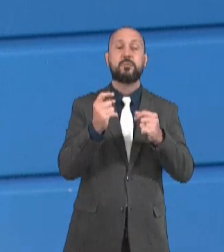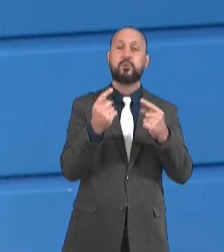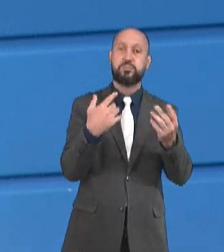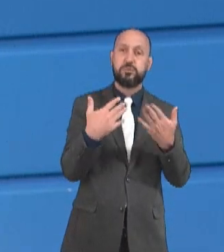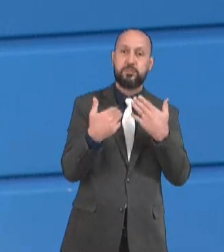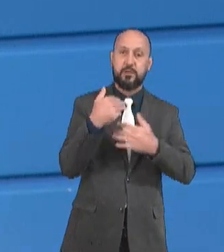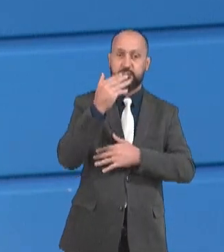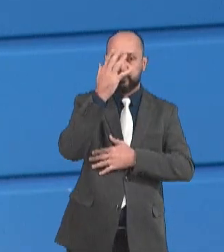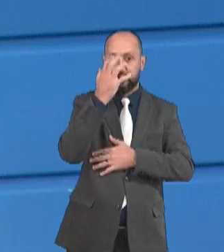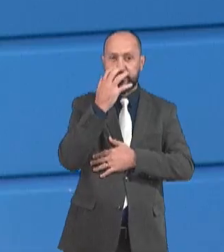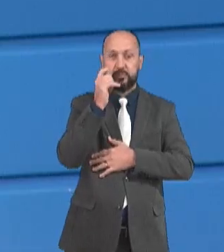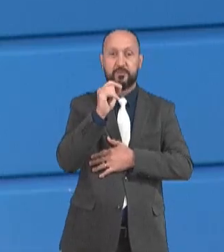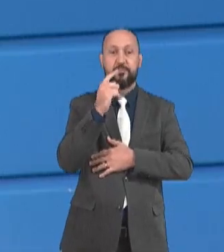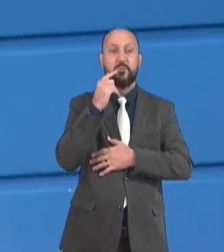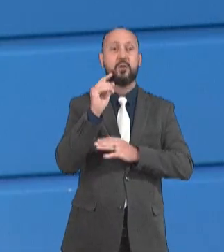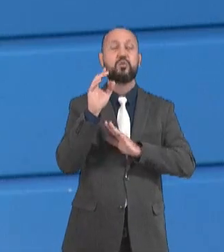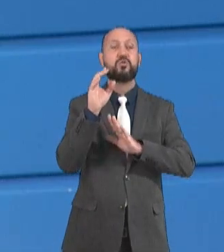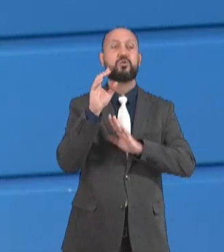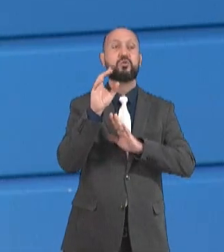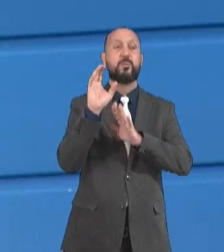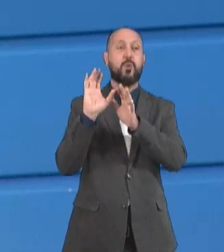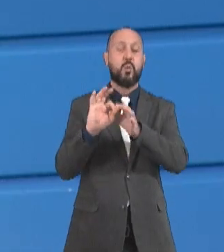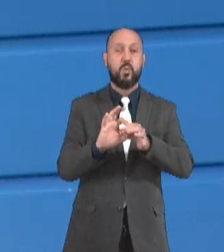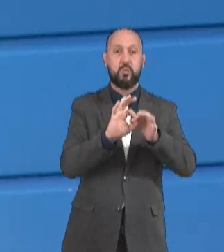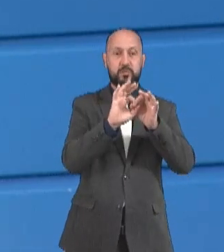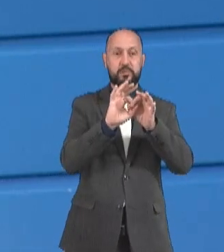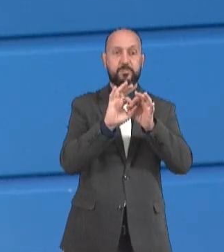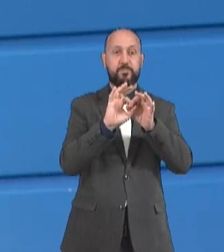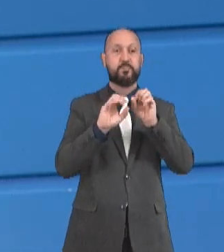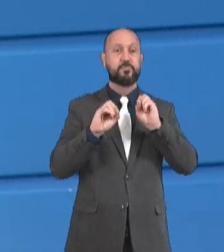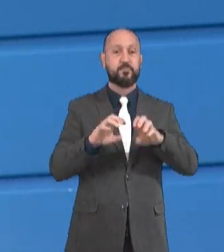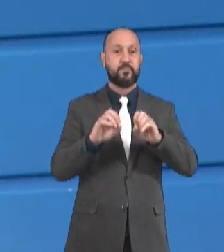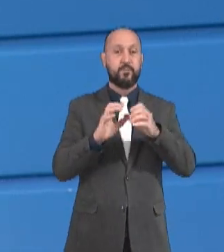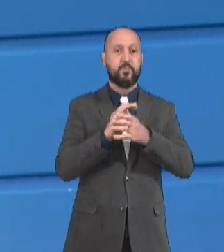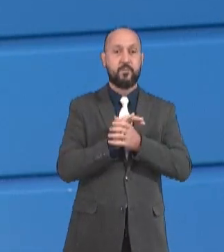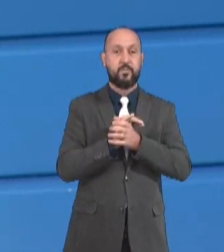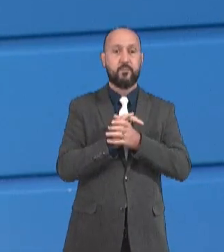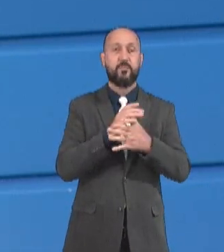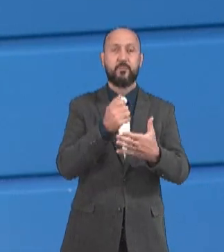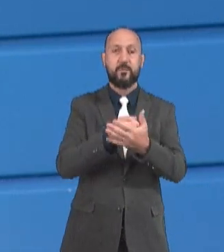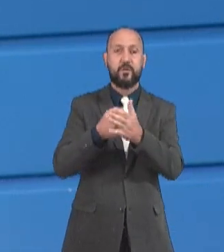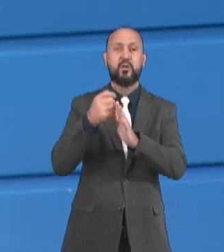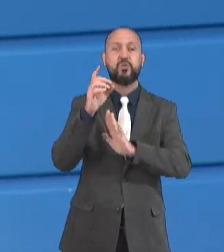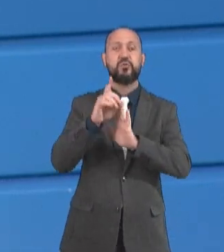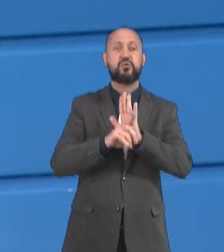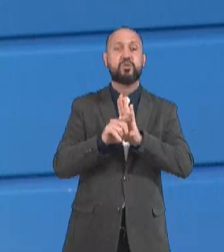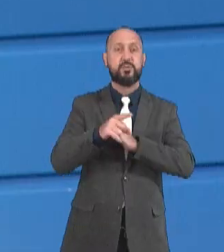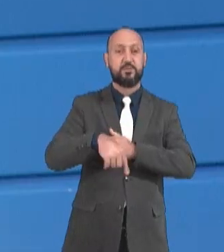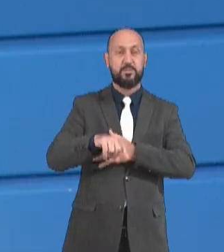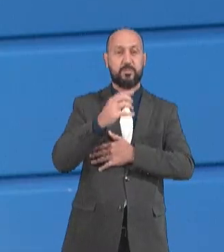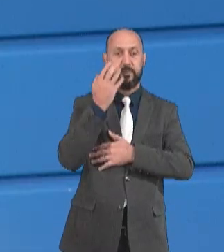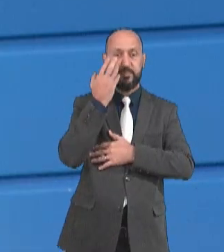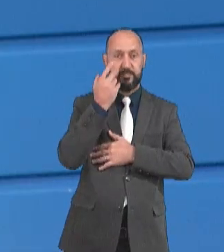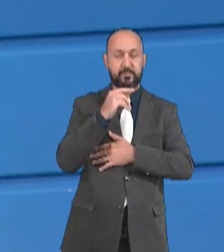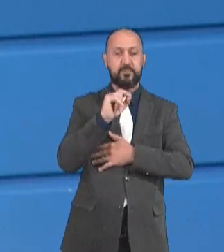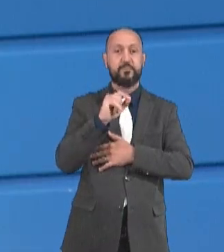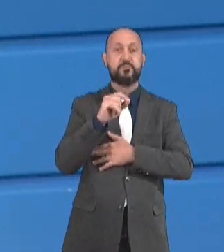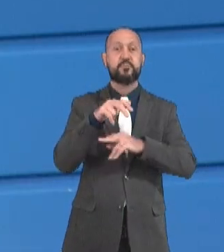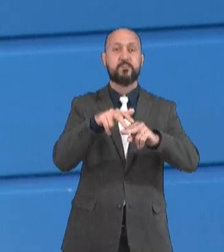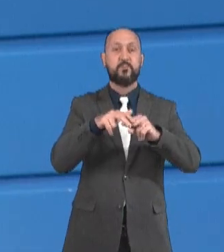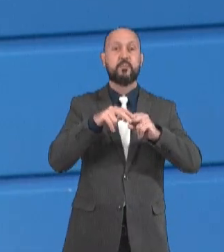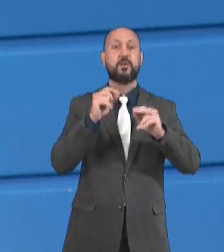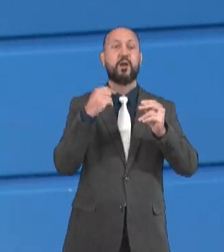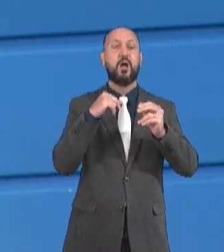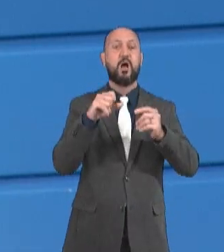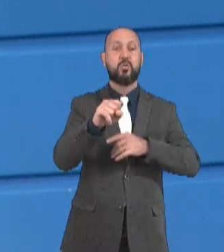debate sério sobre esse contexto da educação para a gente poder garantir direitos para as crianças. E, para isso, a